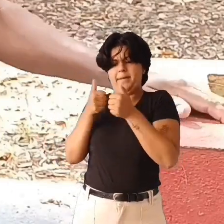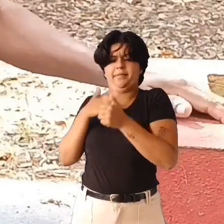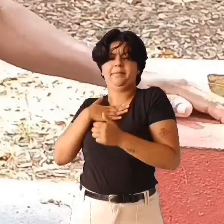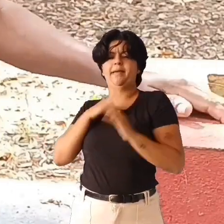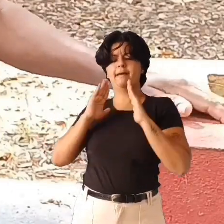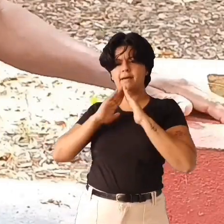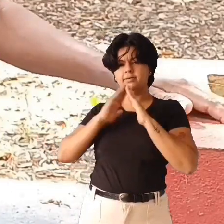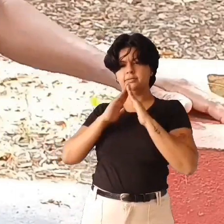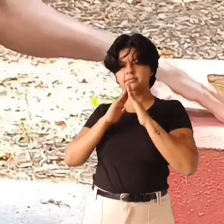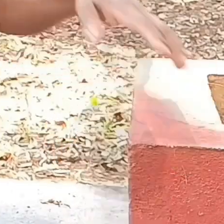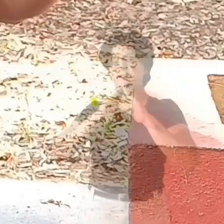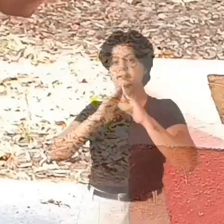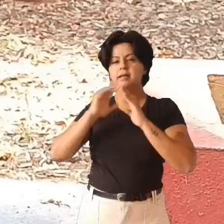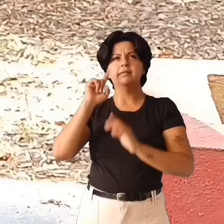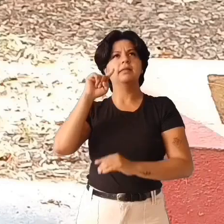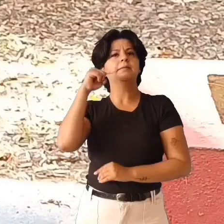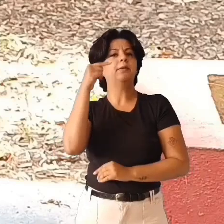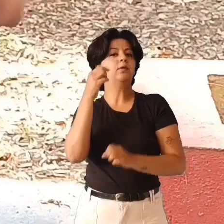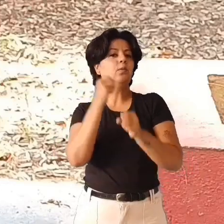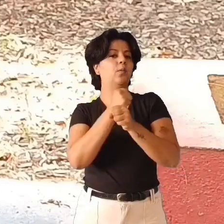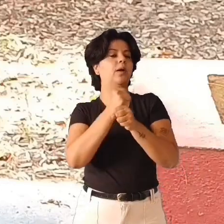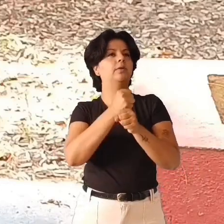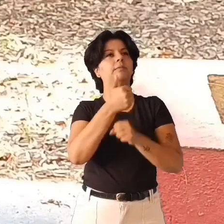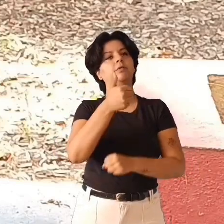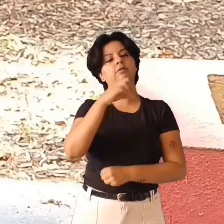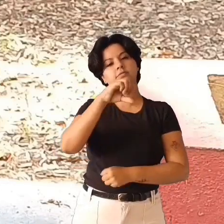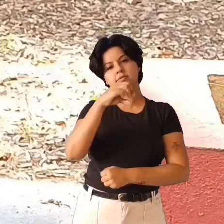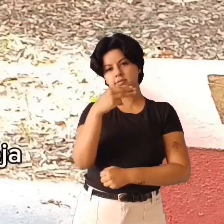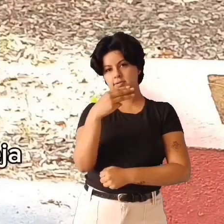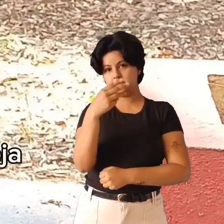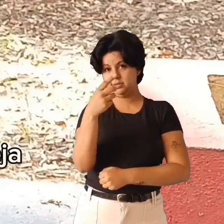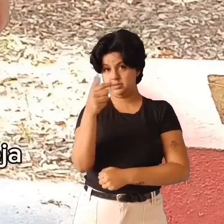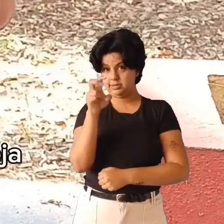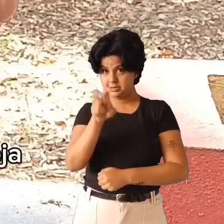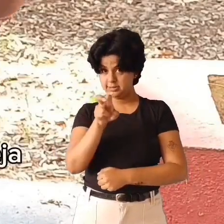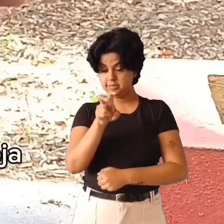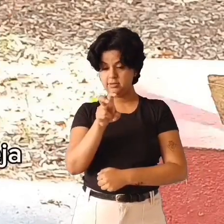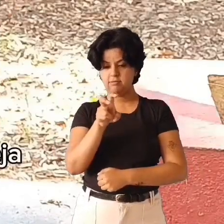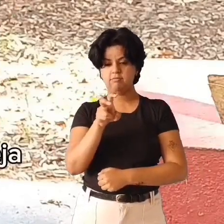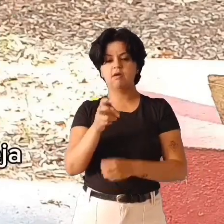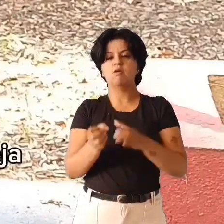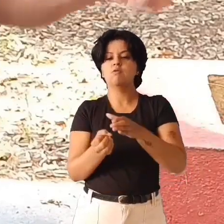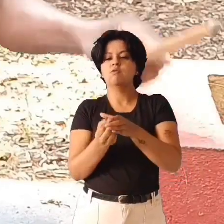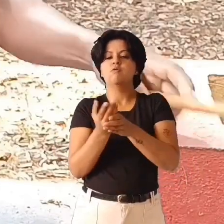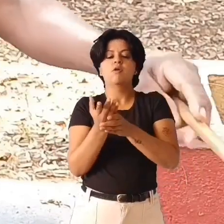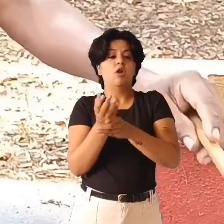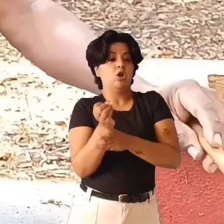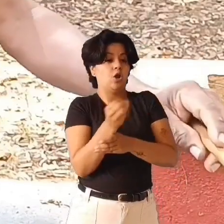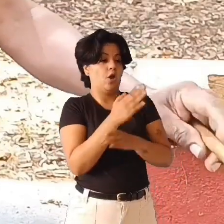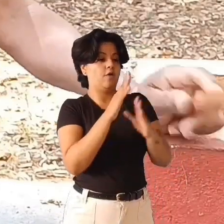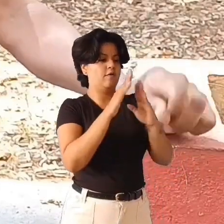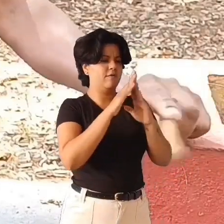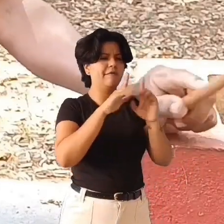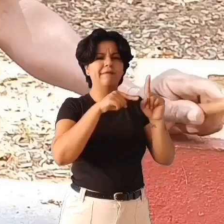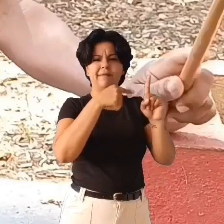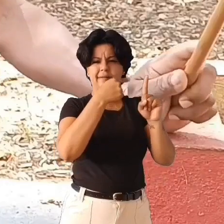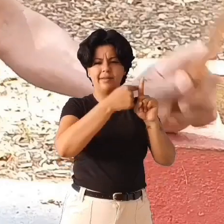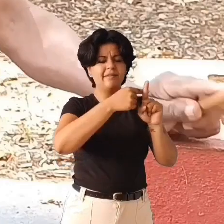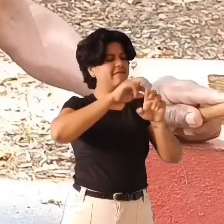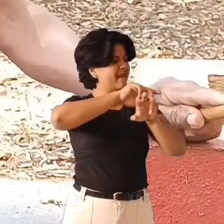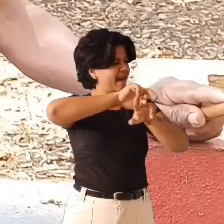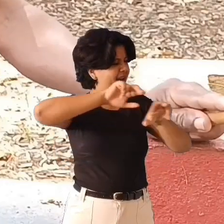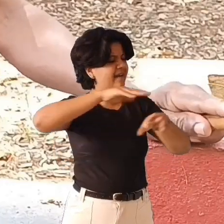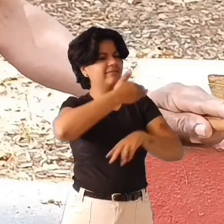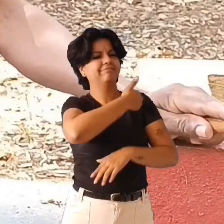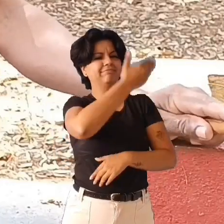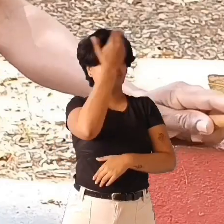casa. Depois, em 1935, eles começaram a construir a nova igreja, todas as